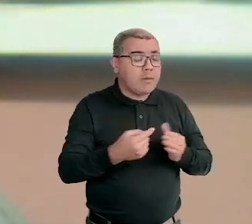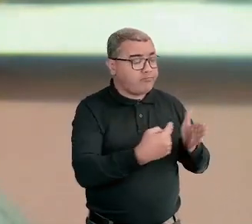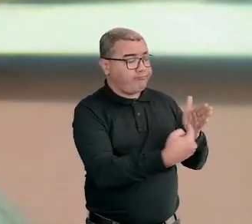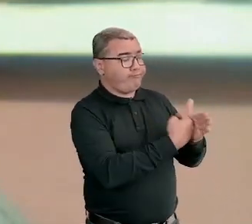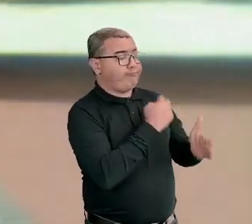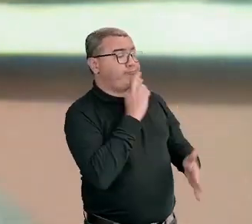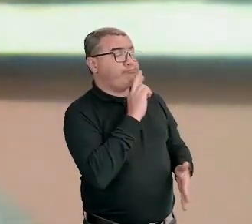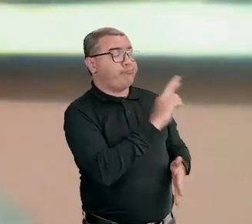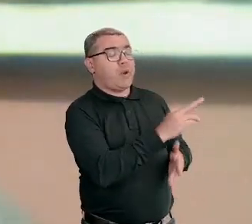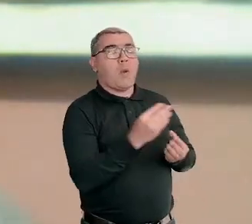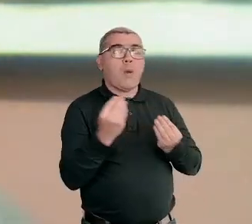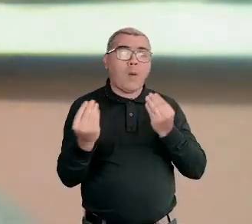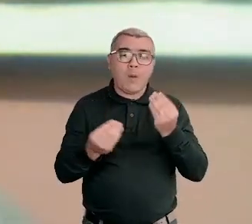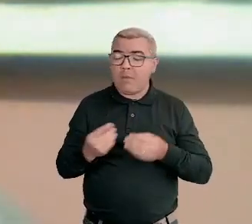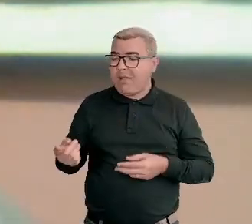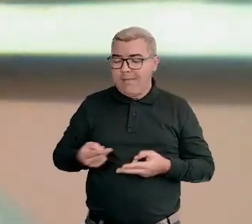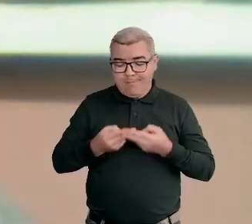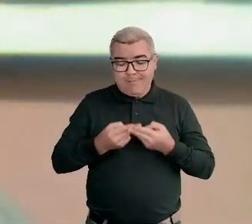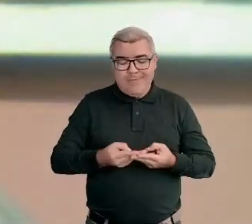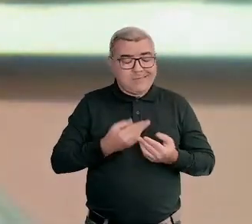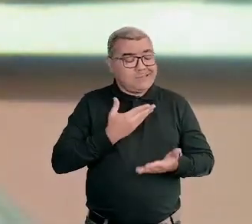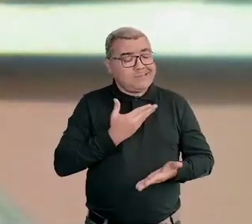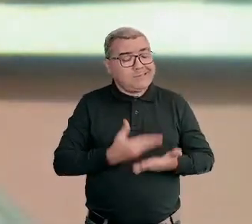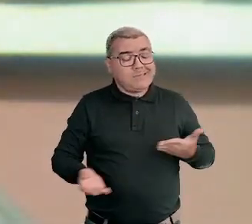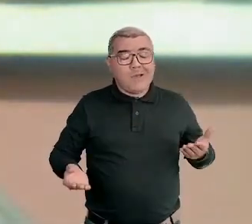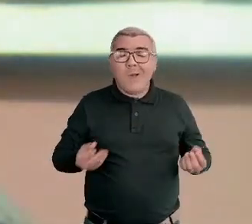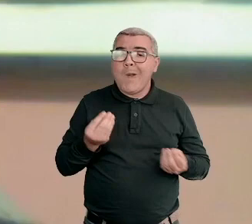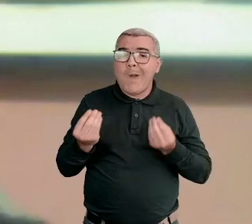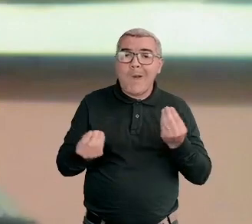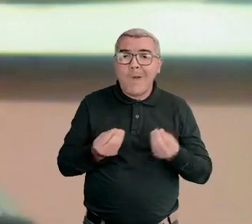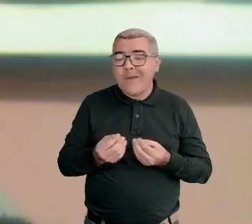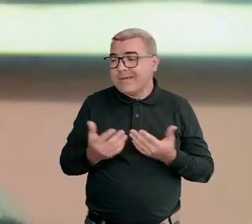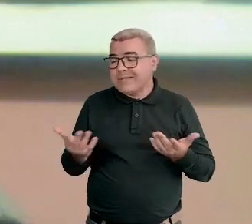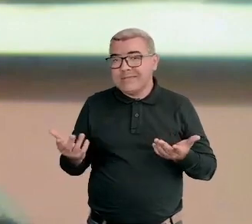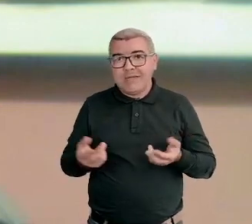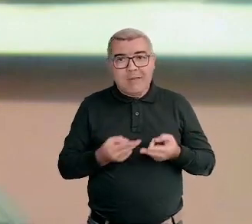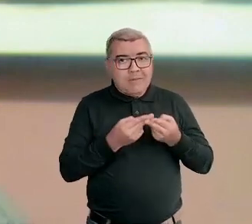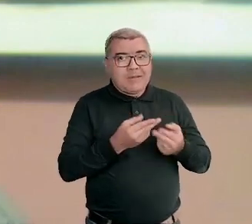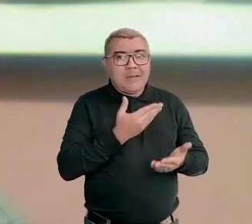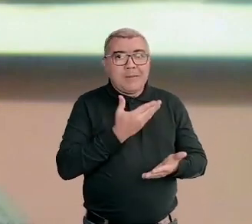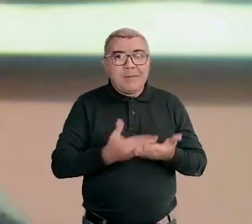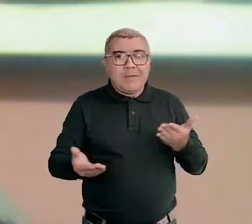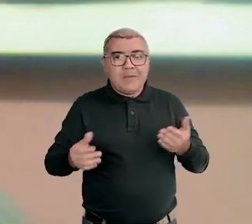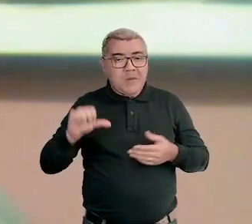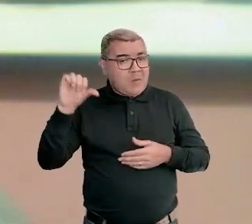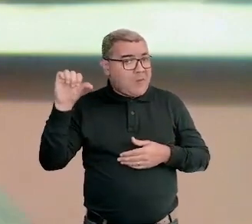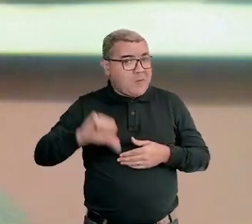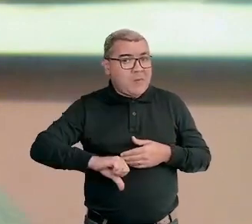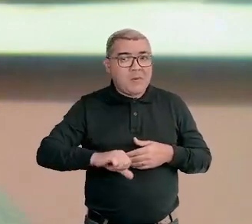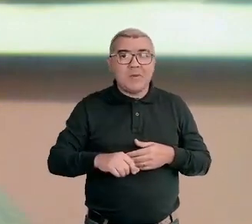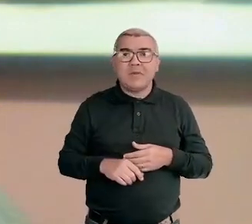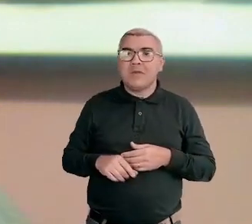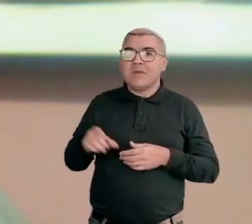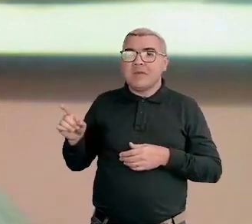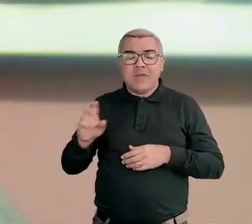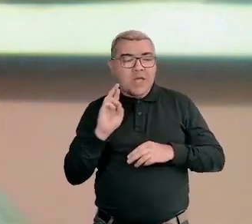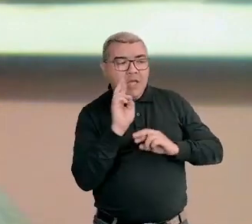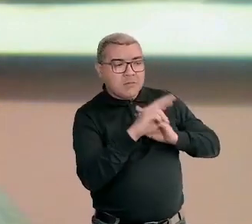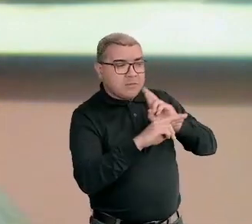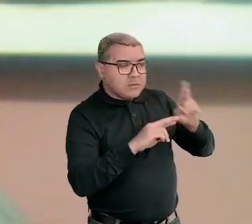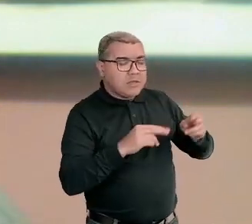uma pergunta, ele vai perder a paciência, e perder a paciência é um ato quase reativo, porque ele não